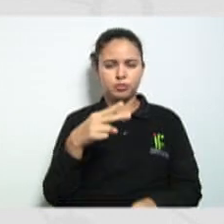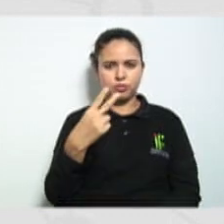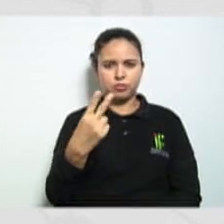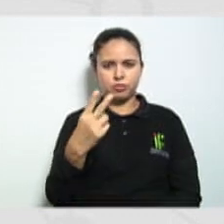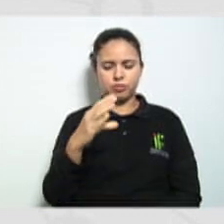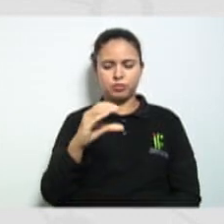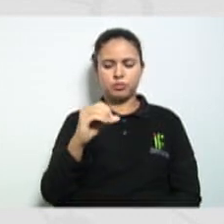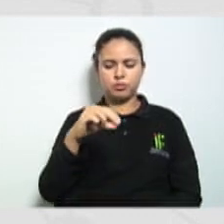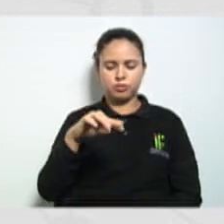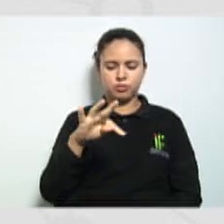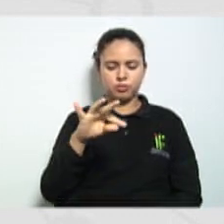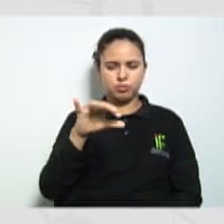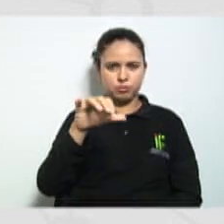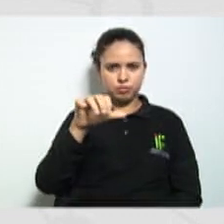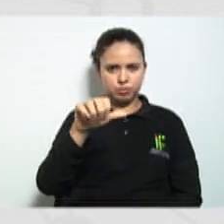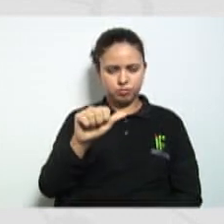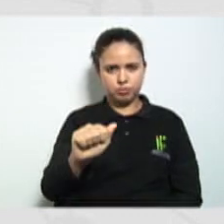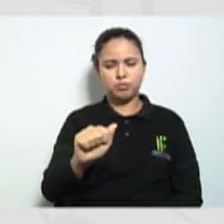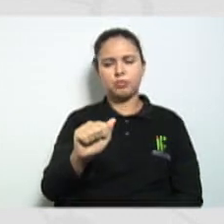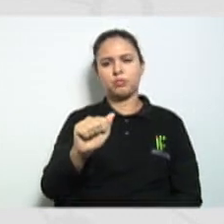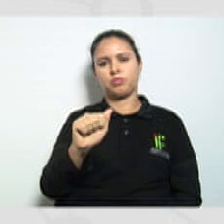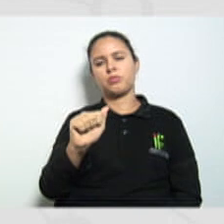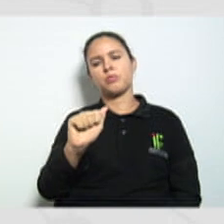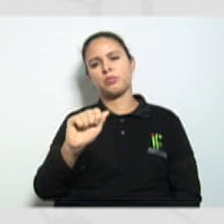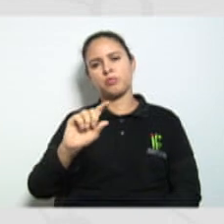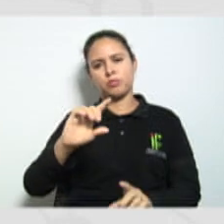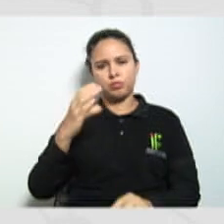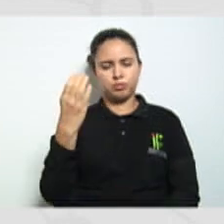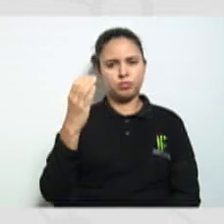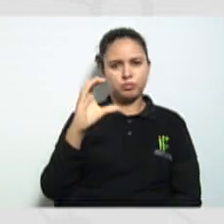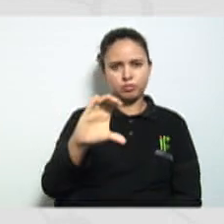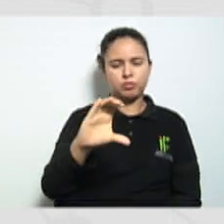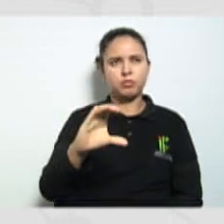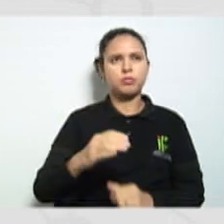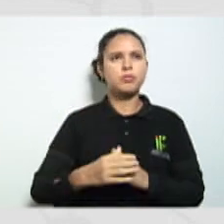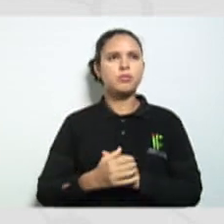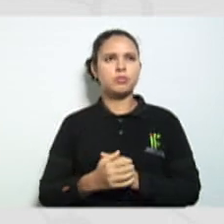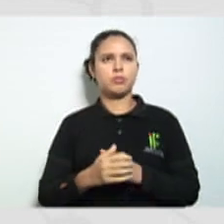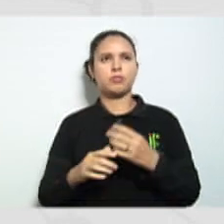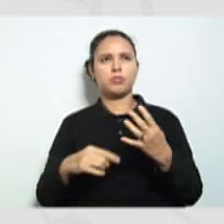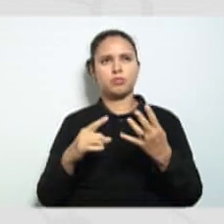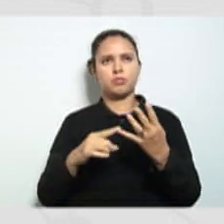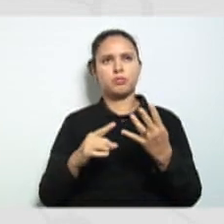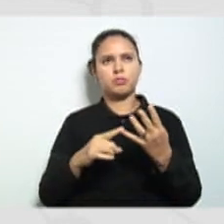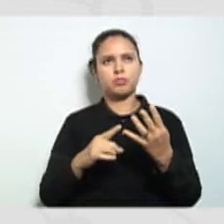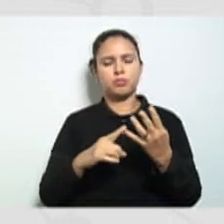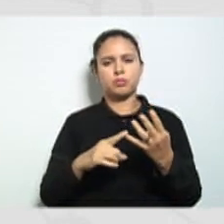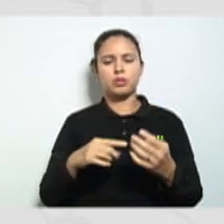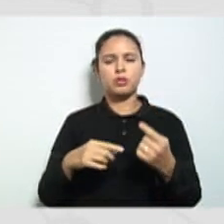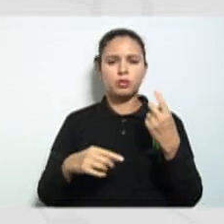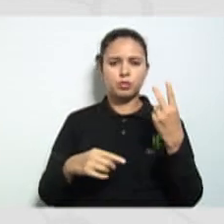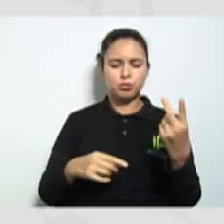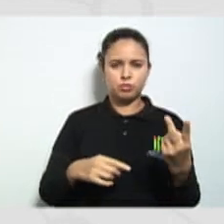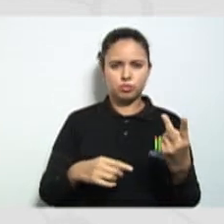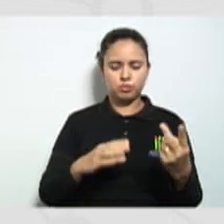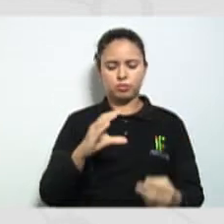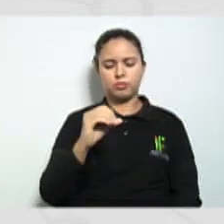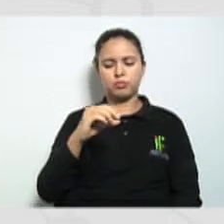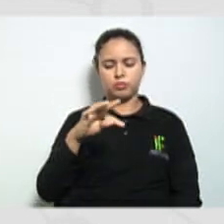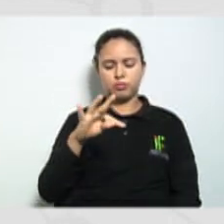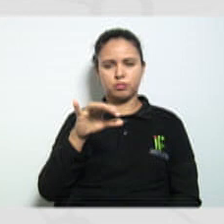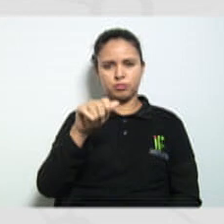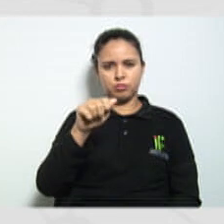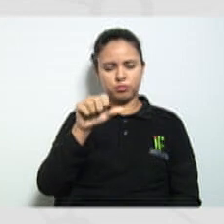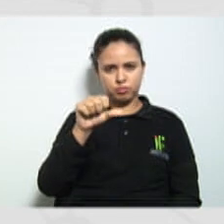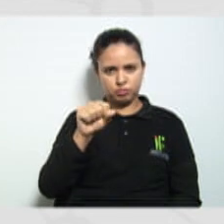fórmula requer 2 contas devedoras e apenas uma conta credora. E a quarta fórmula requer 2 ou mais contas devedoras